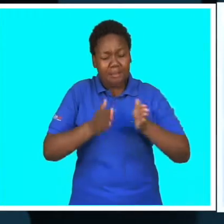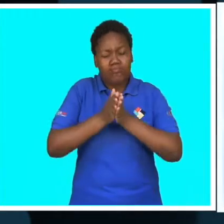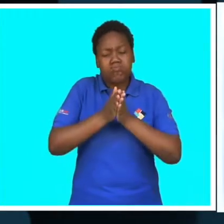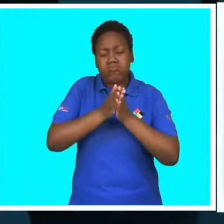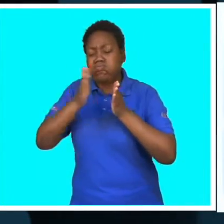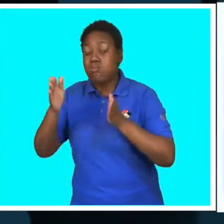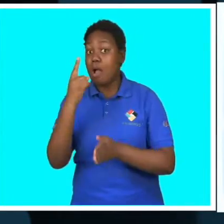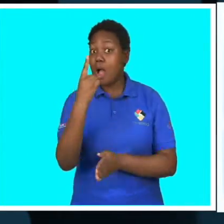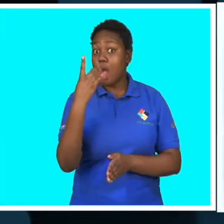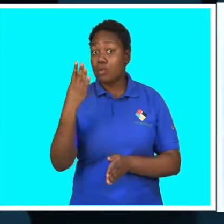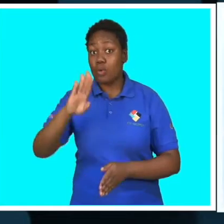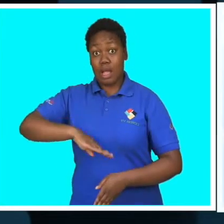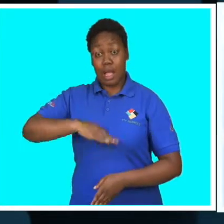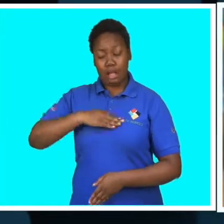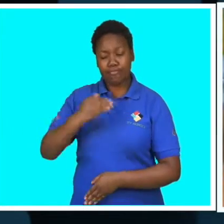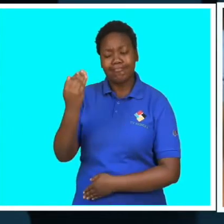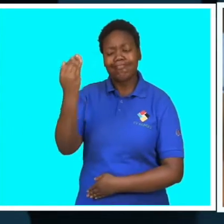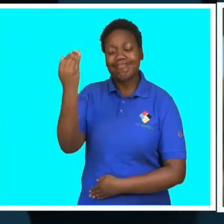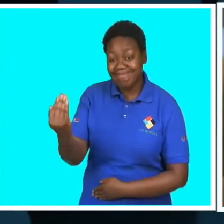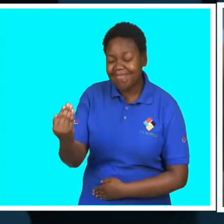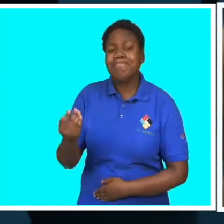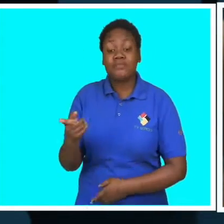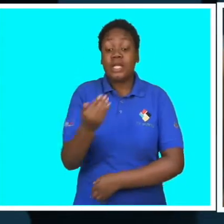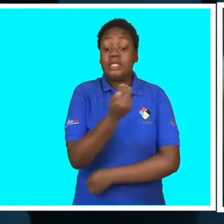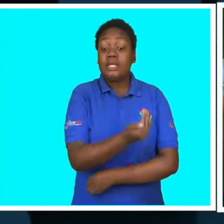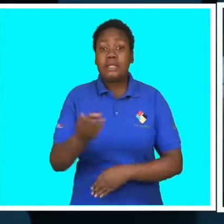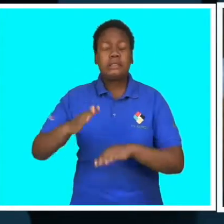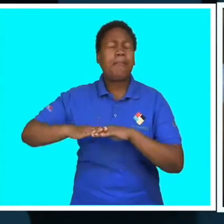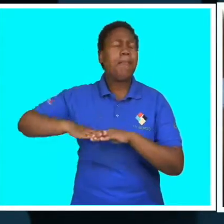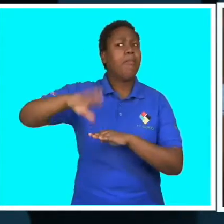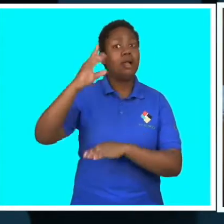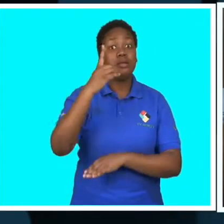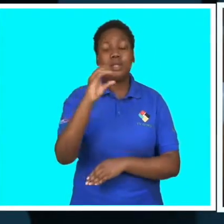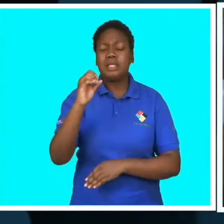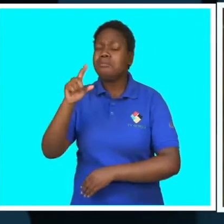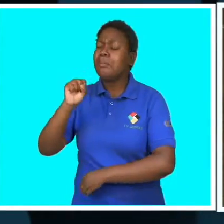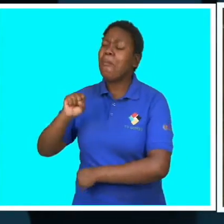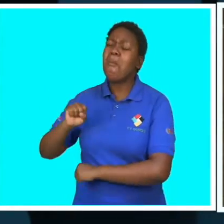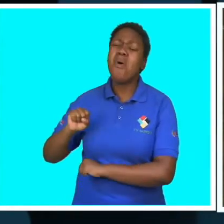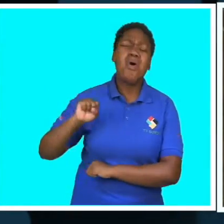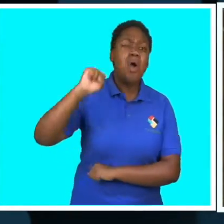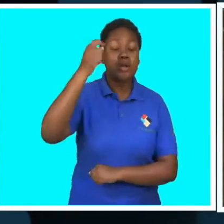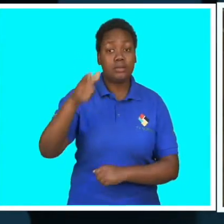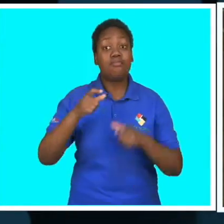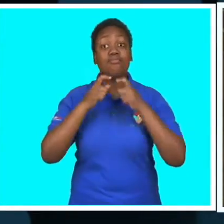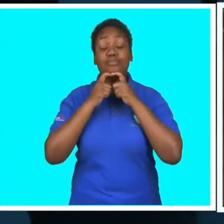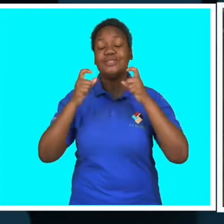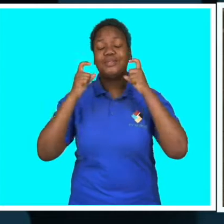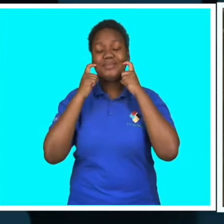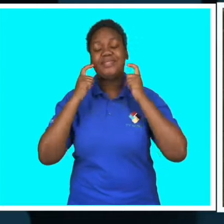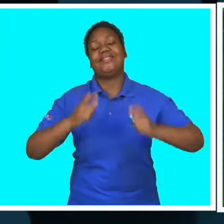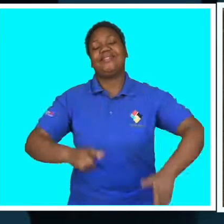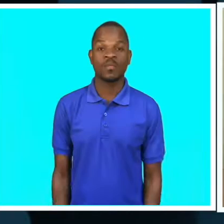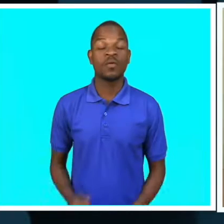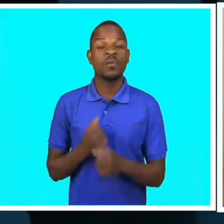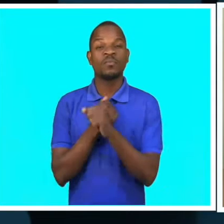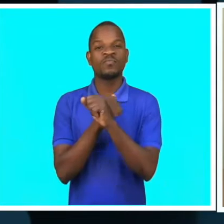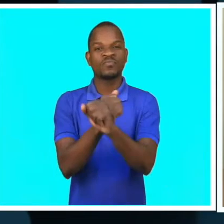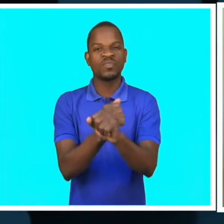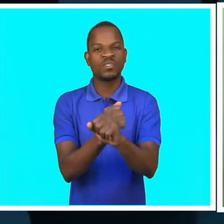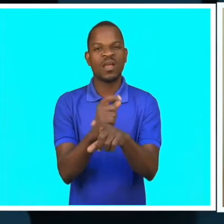abril e maio deste ano em Moçambique. A campanha visa reduzir a incidência destas doenças no país.